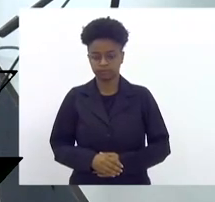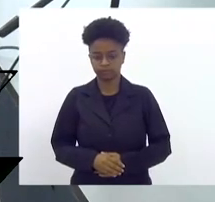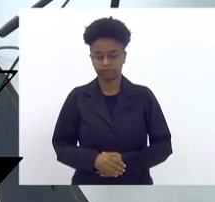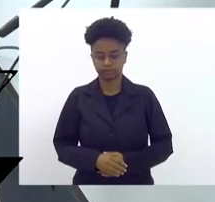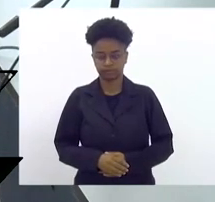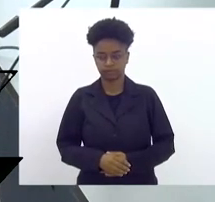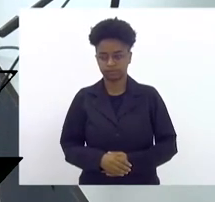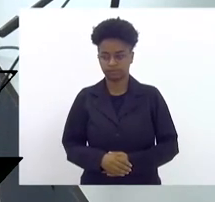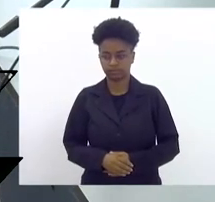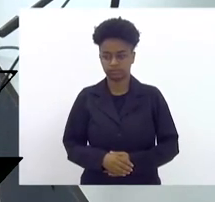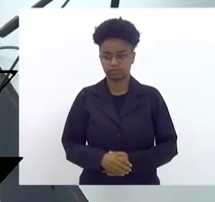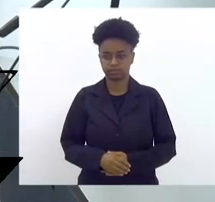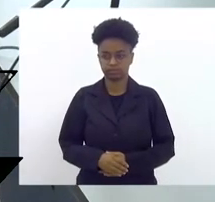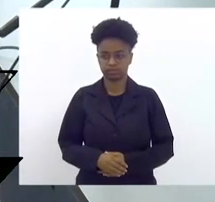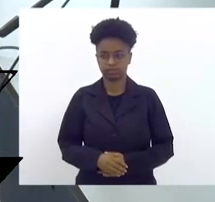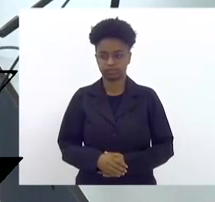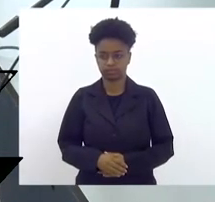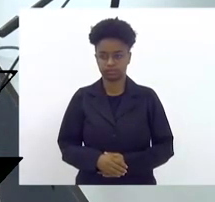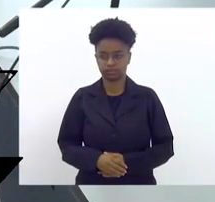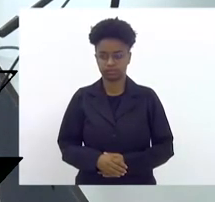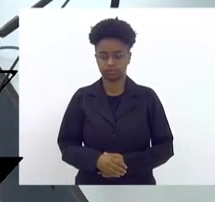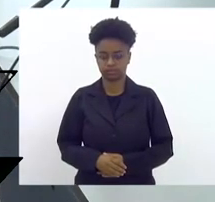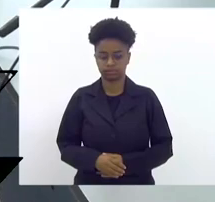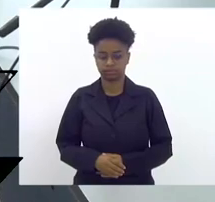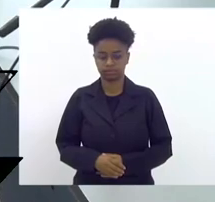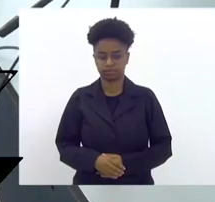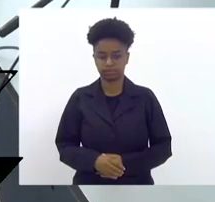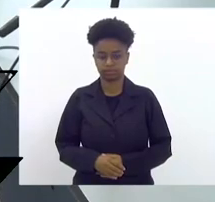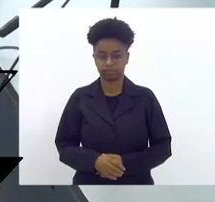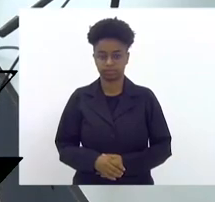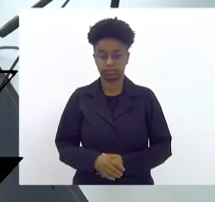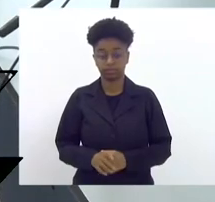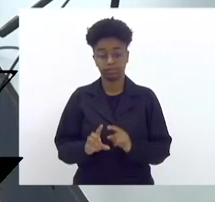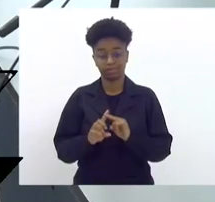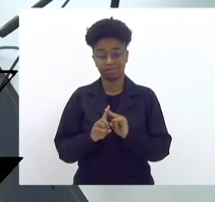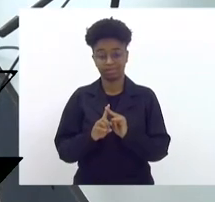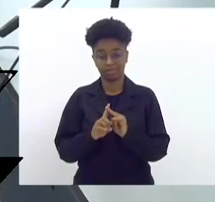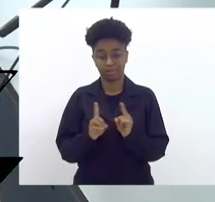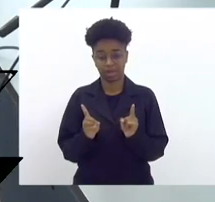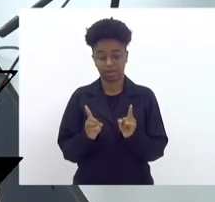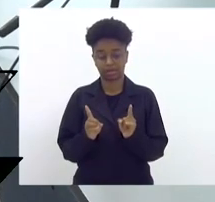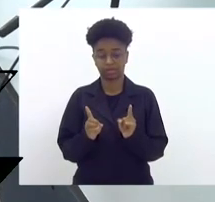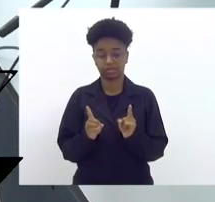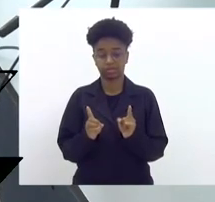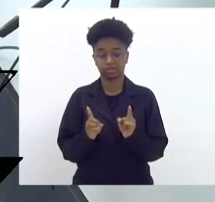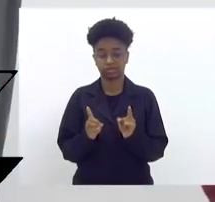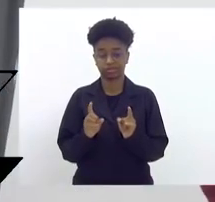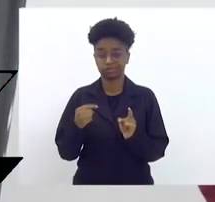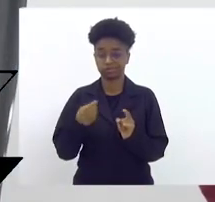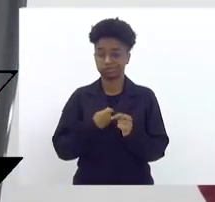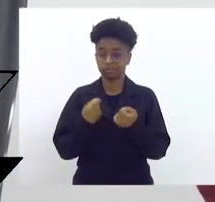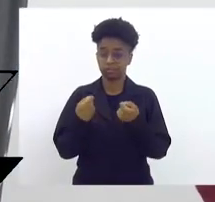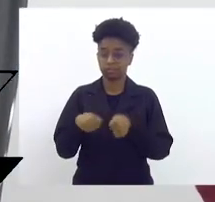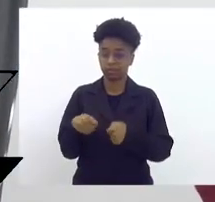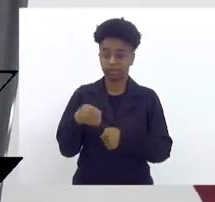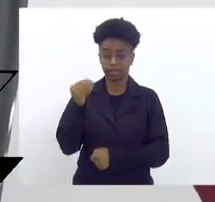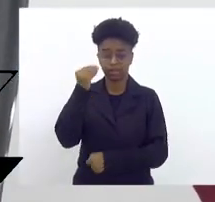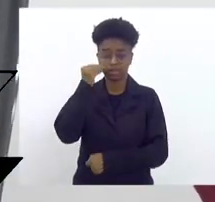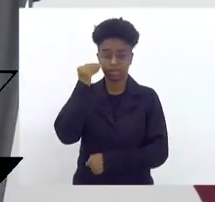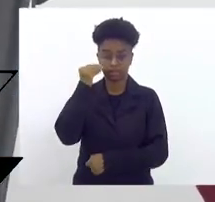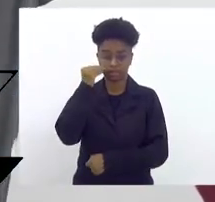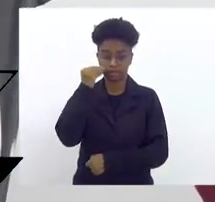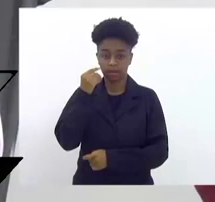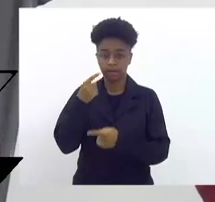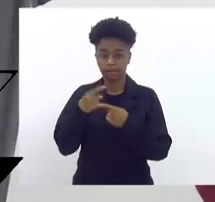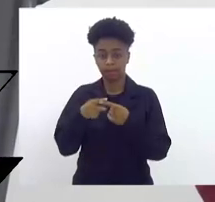deixa eu ver enfim só que exigiria de nós essa tentativa porque